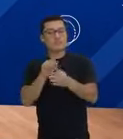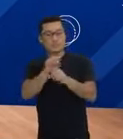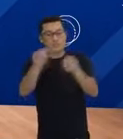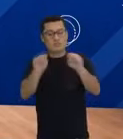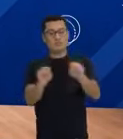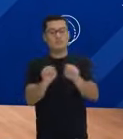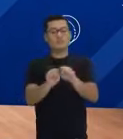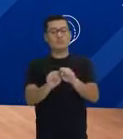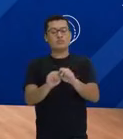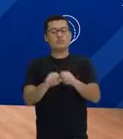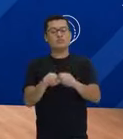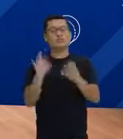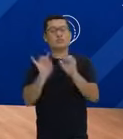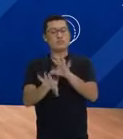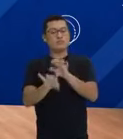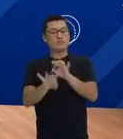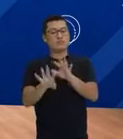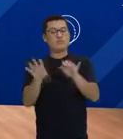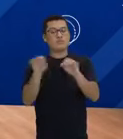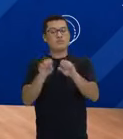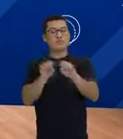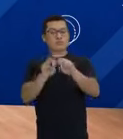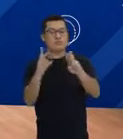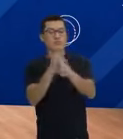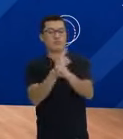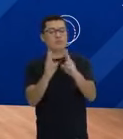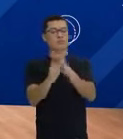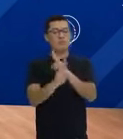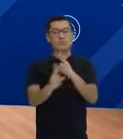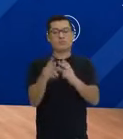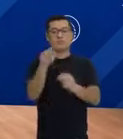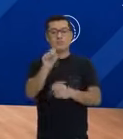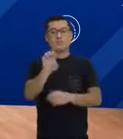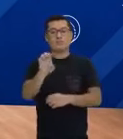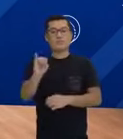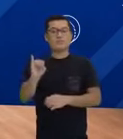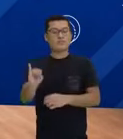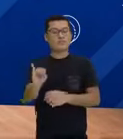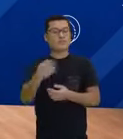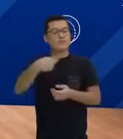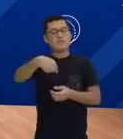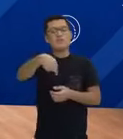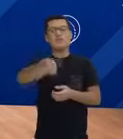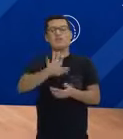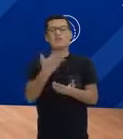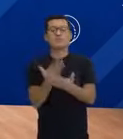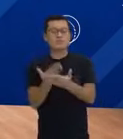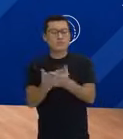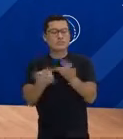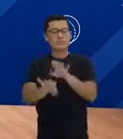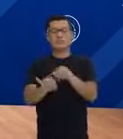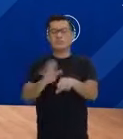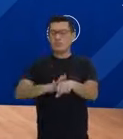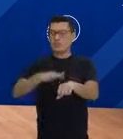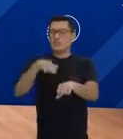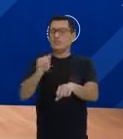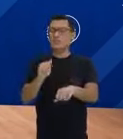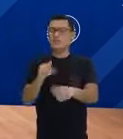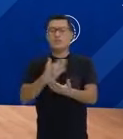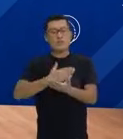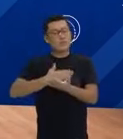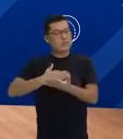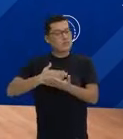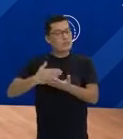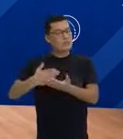centro de milho do Estado sistema educacional interativo o celebre Educação de qualidade do ensino regular